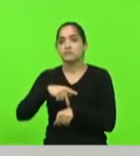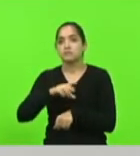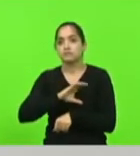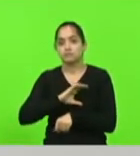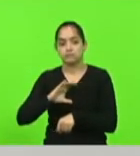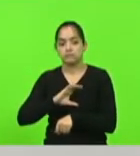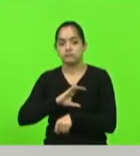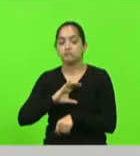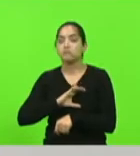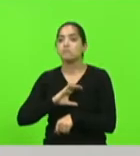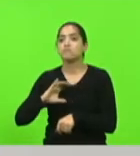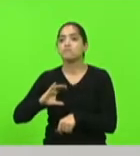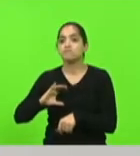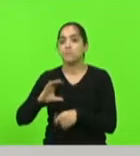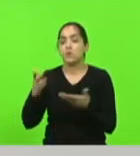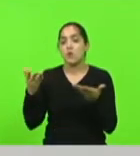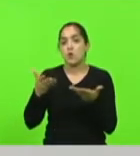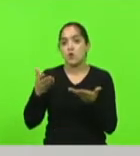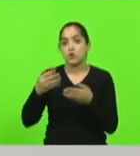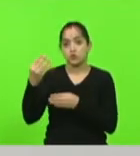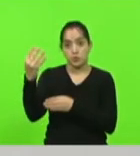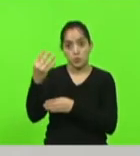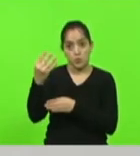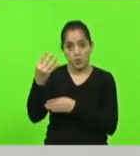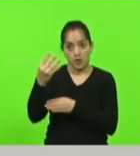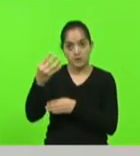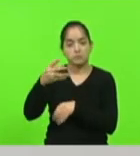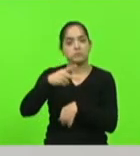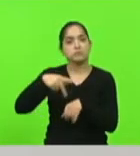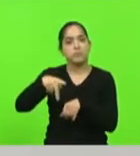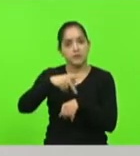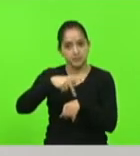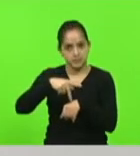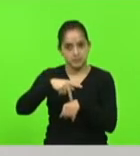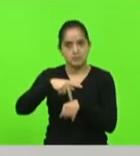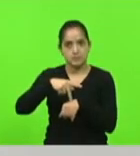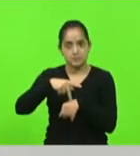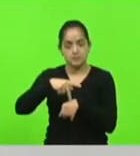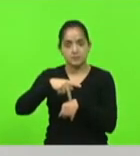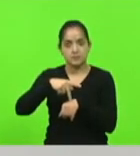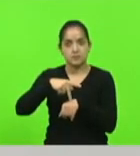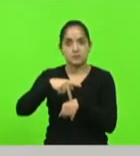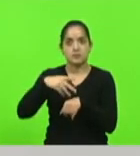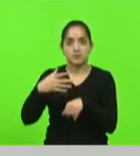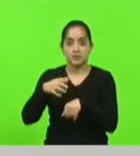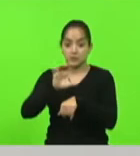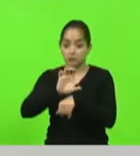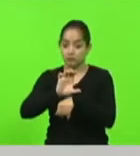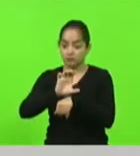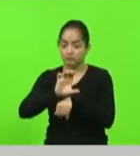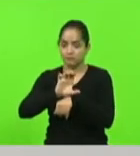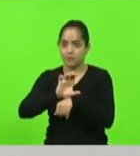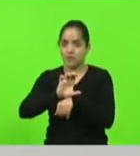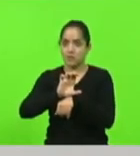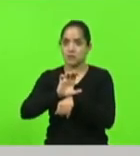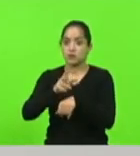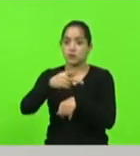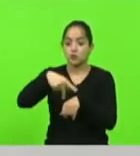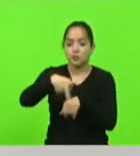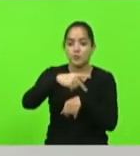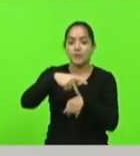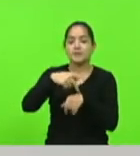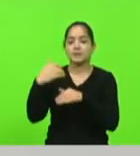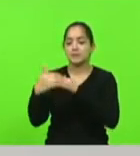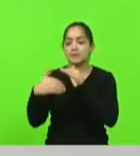Santa Catarina é hoje o quarto país, o quarto estado do país em desenvolvimento